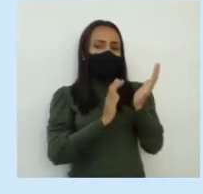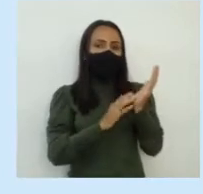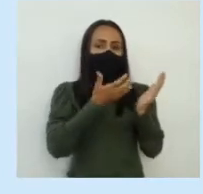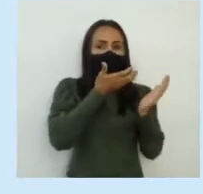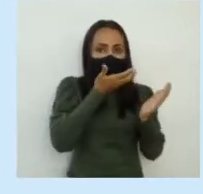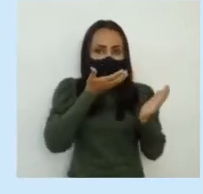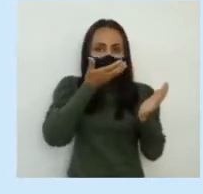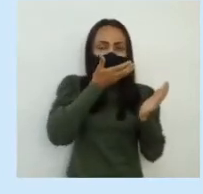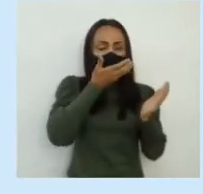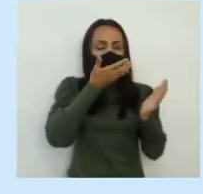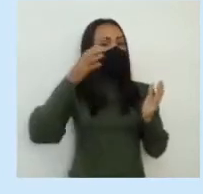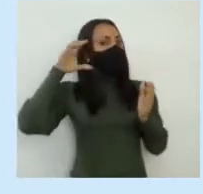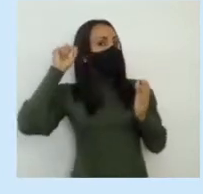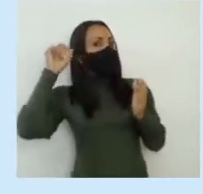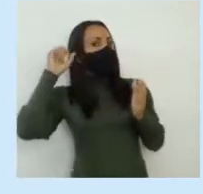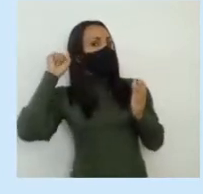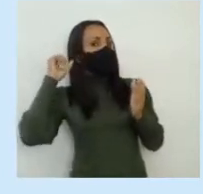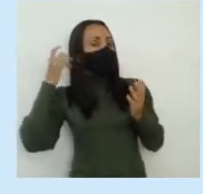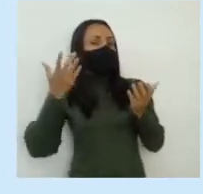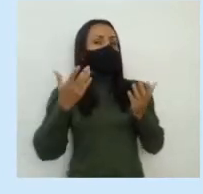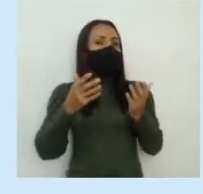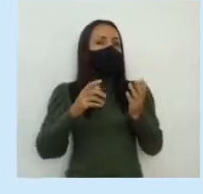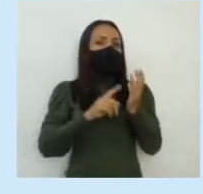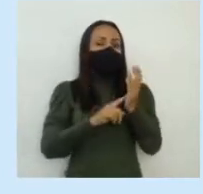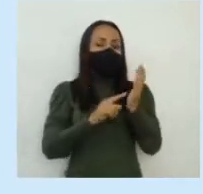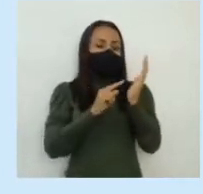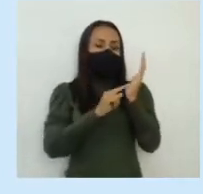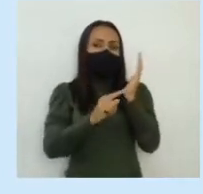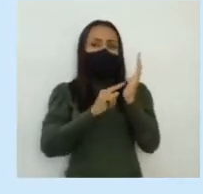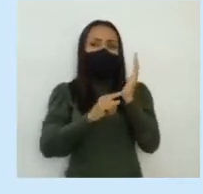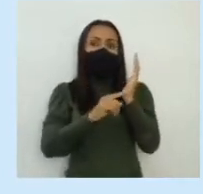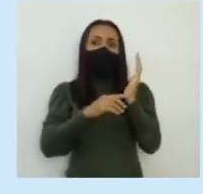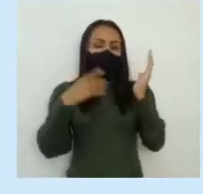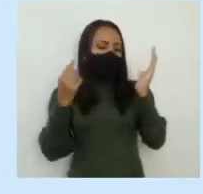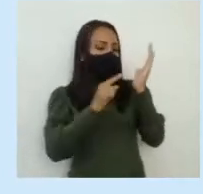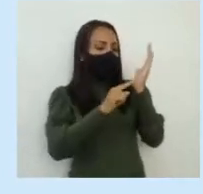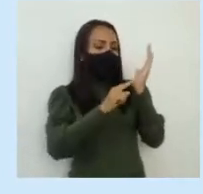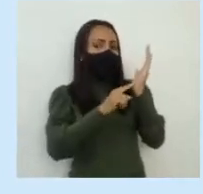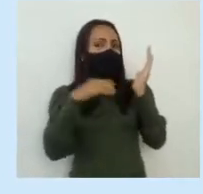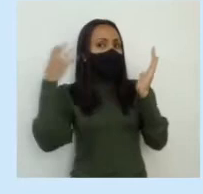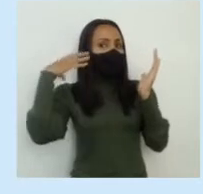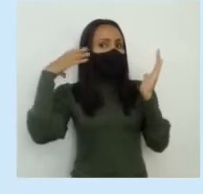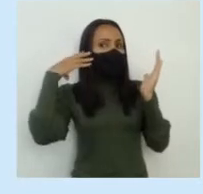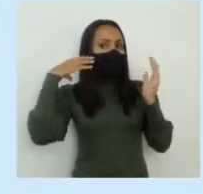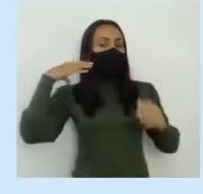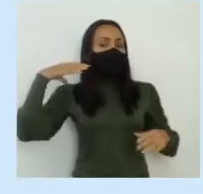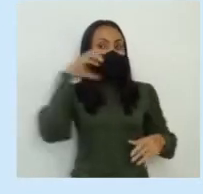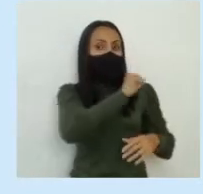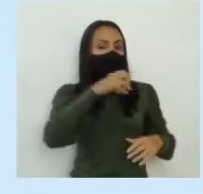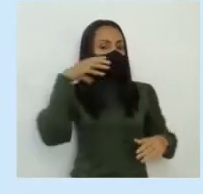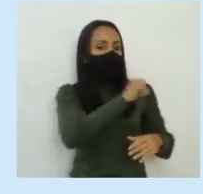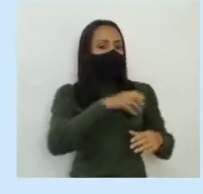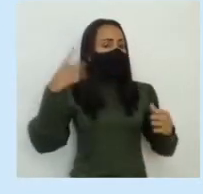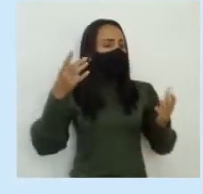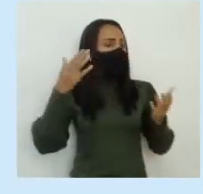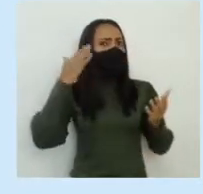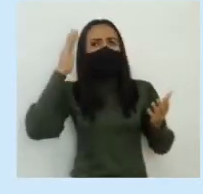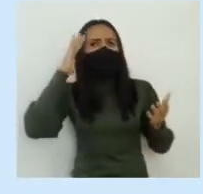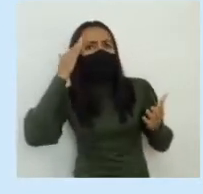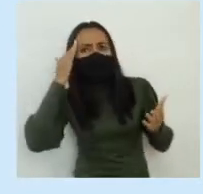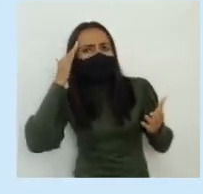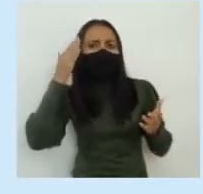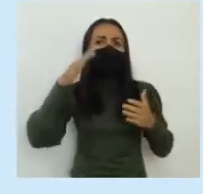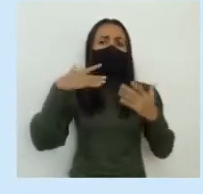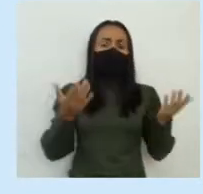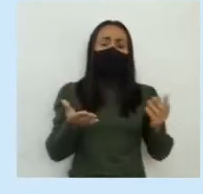rapidinho, escuto só até a metade. Coloco naquela velocidade máxima, não entendi o que a pessoa quis dizer direito e